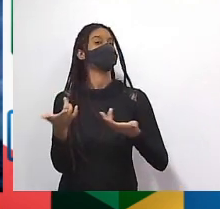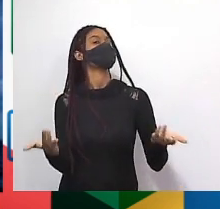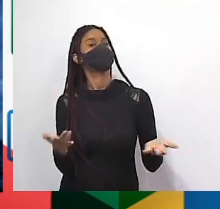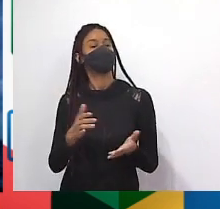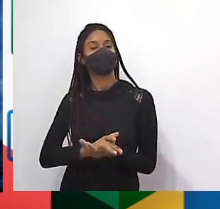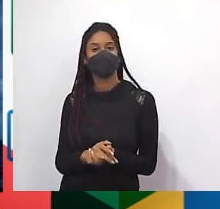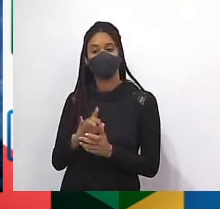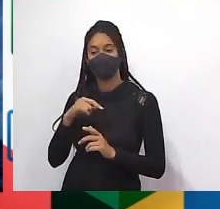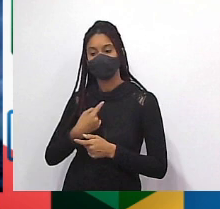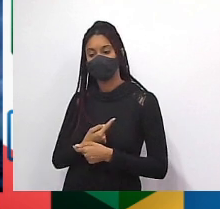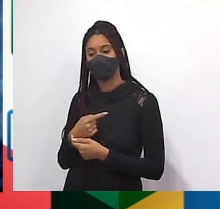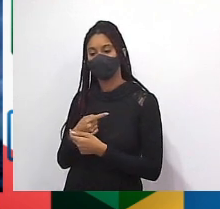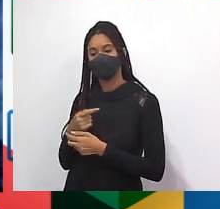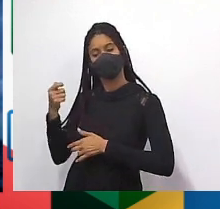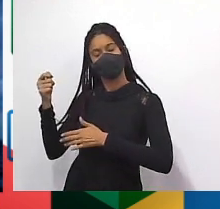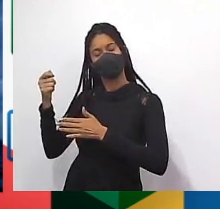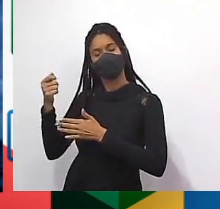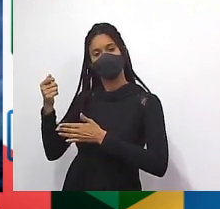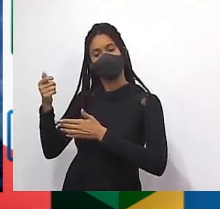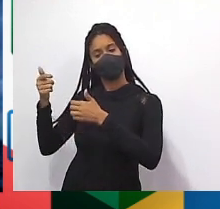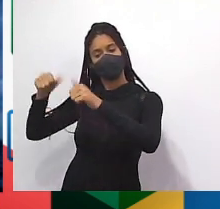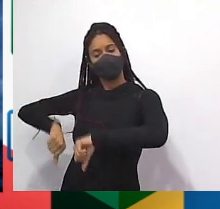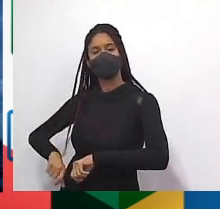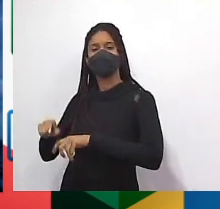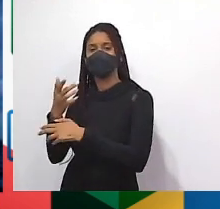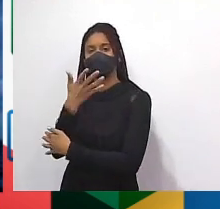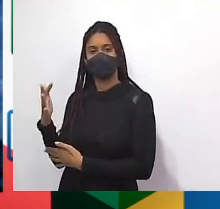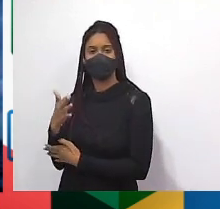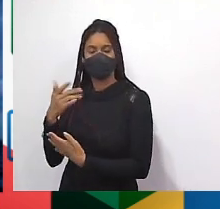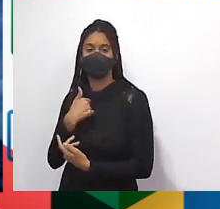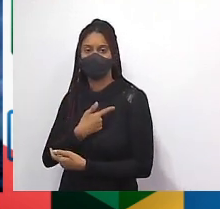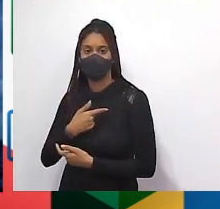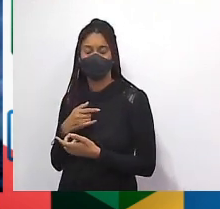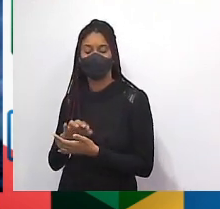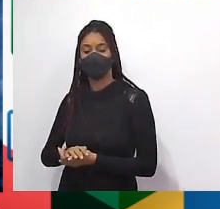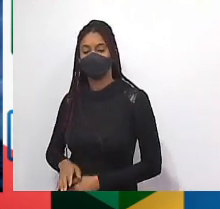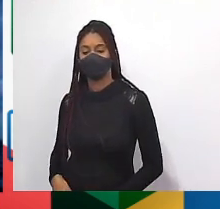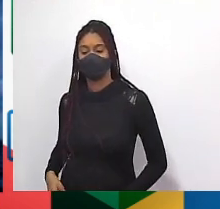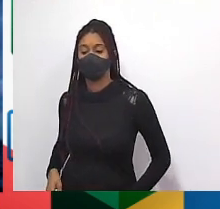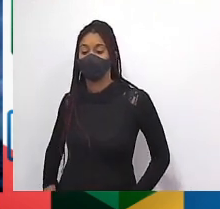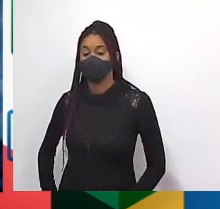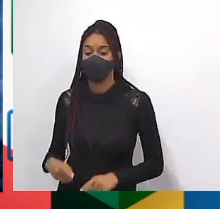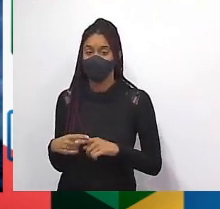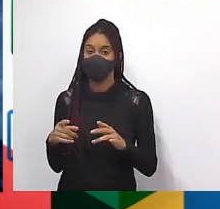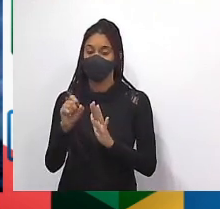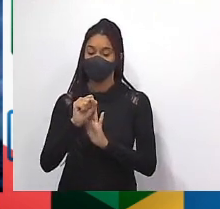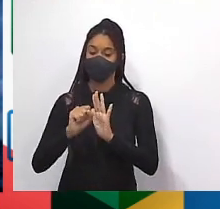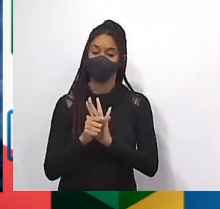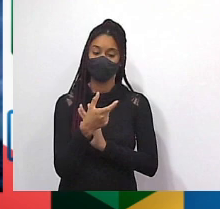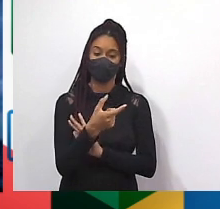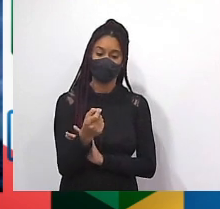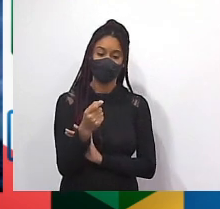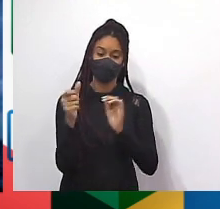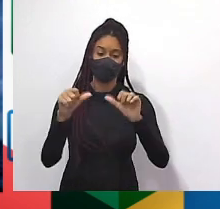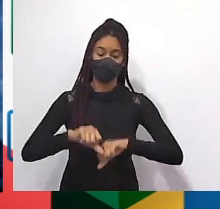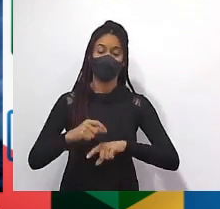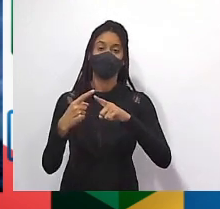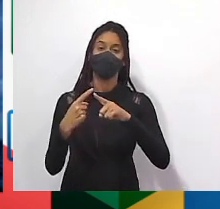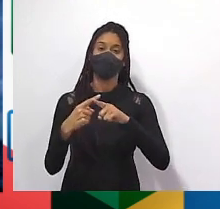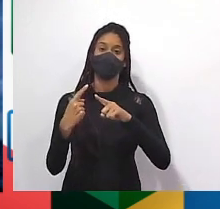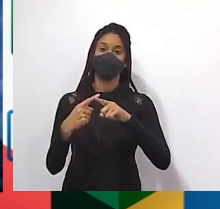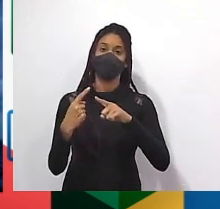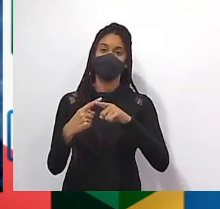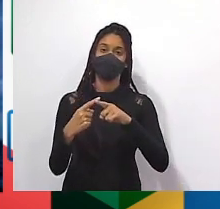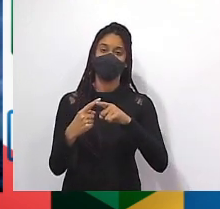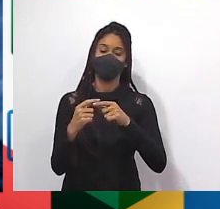o meio ambiente agressiva, mas nada se compara ao último século, ao século XX. Porque no século XX a